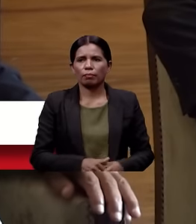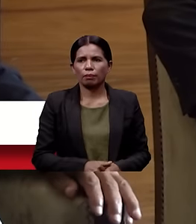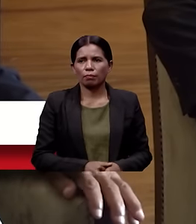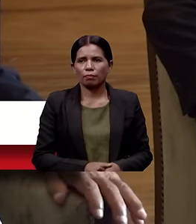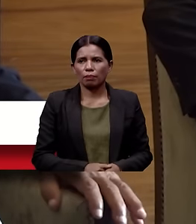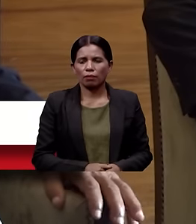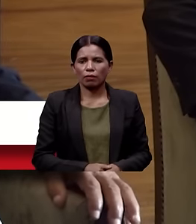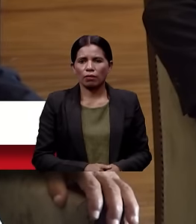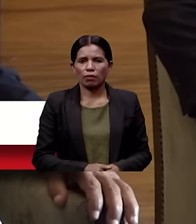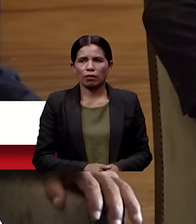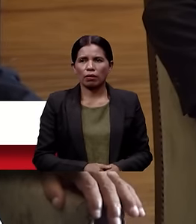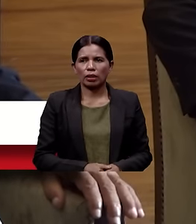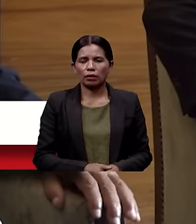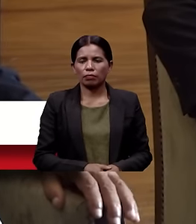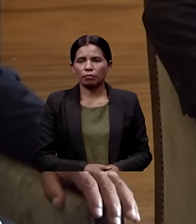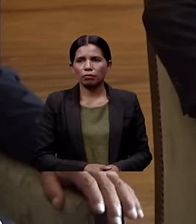E tá,